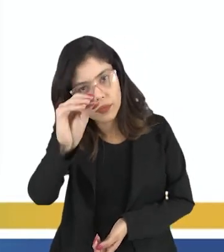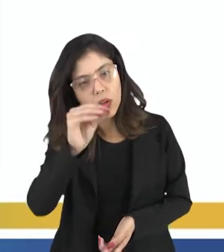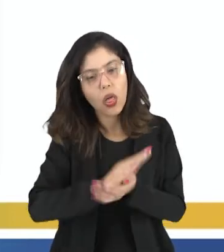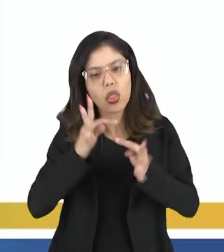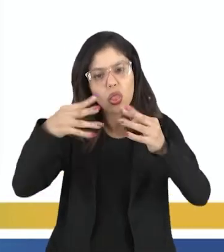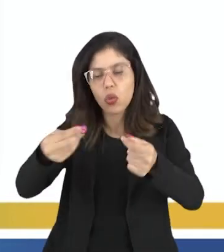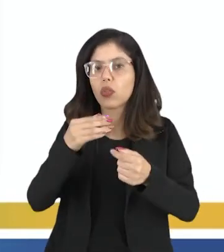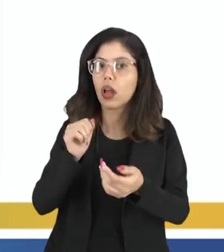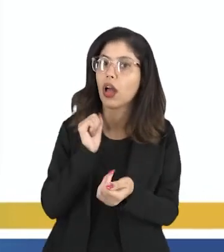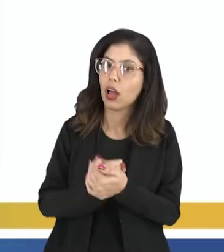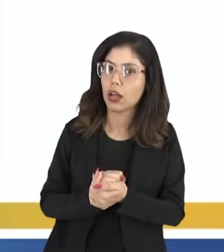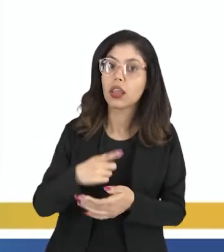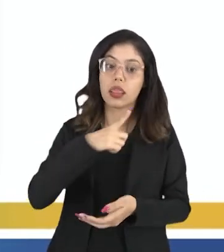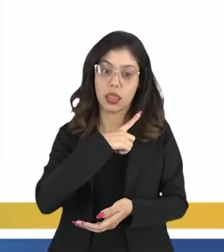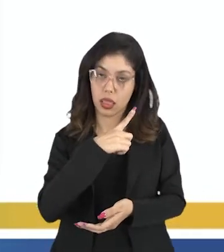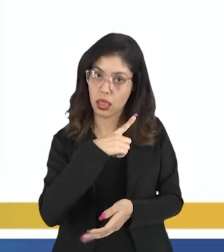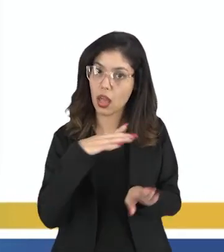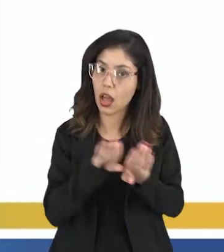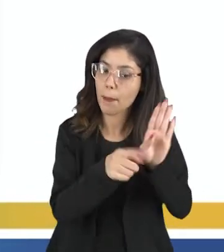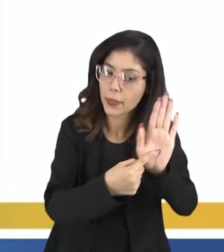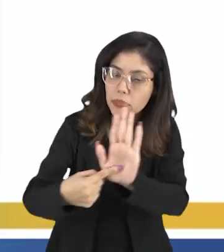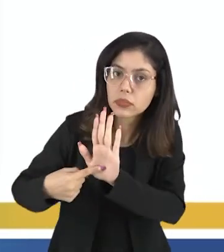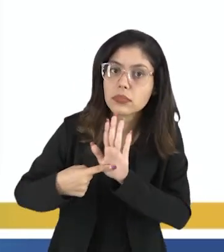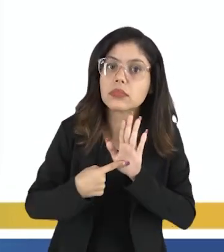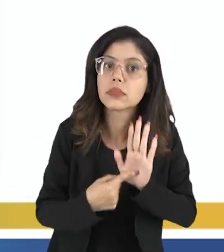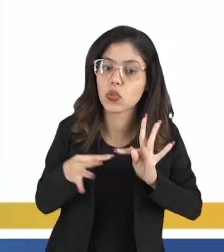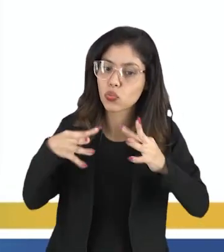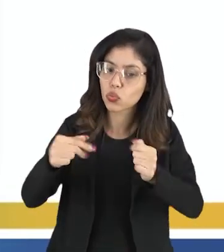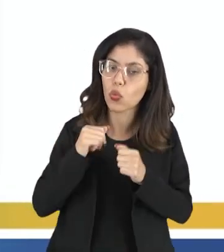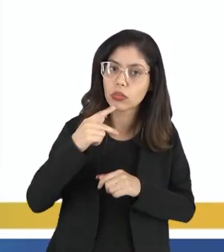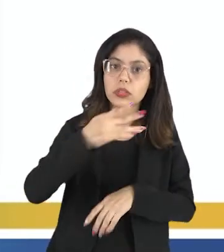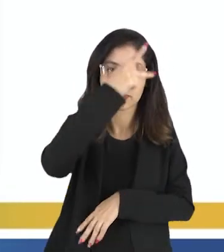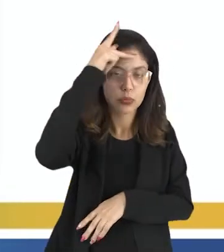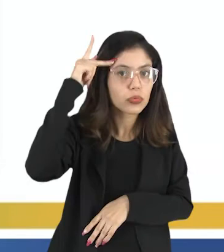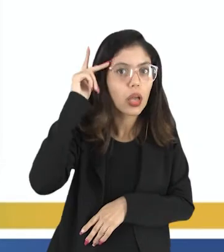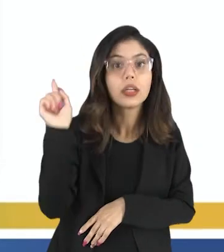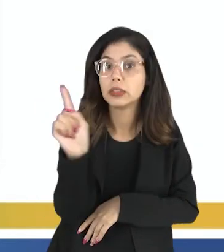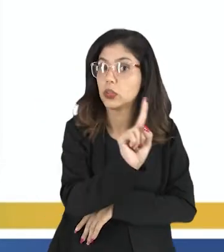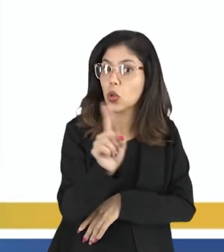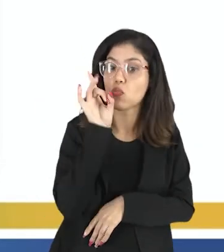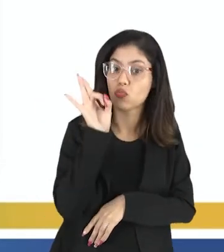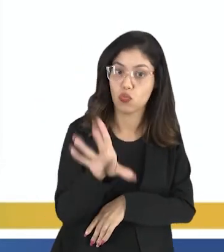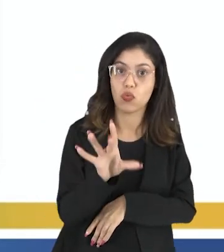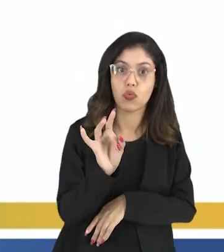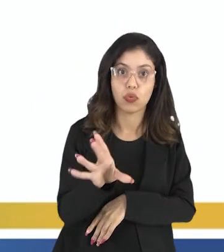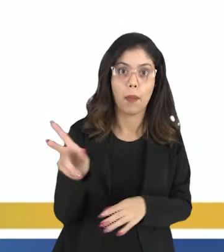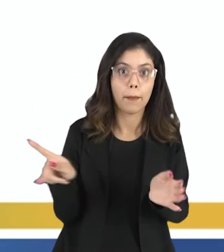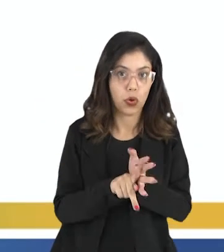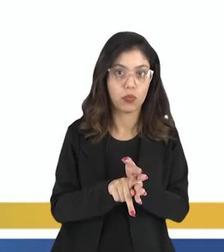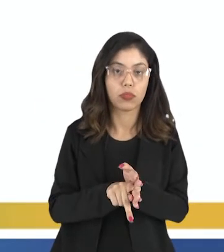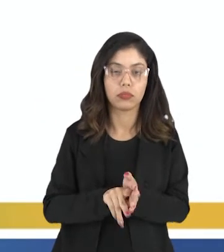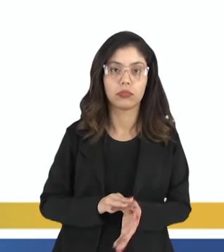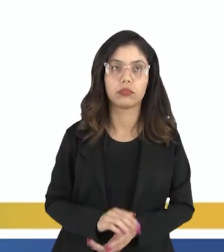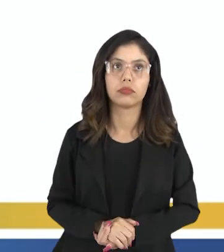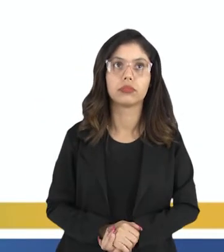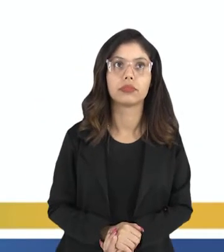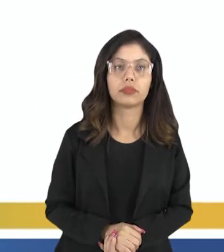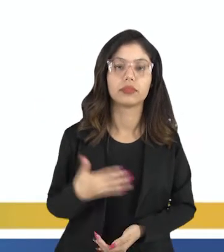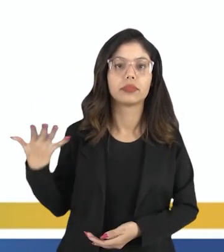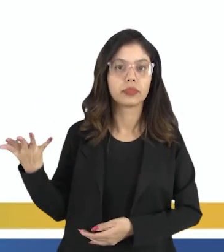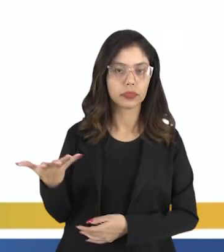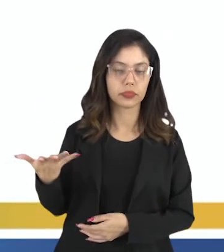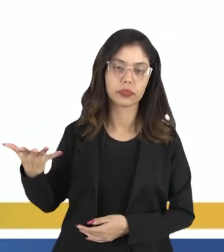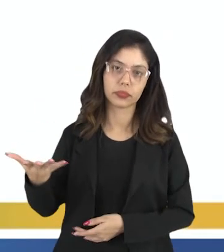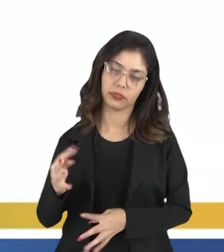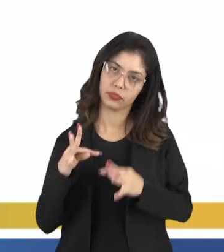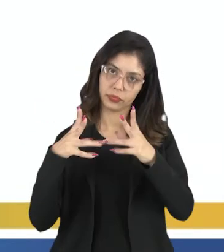cargo público que represente o interesse da maioria e não o interesse próprio. Com